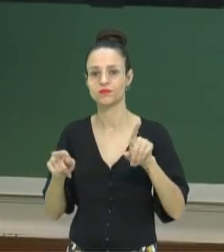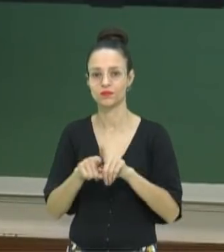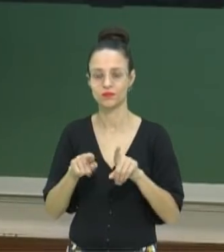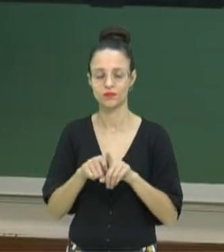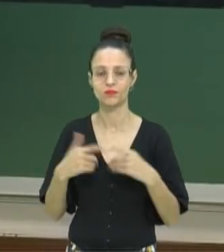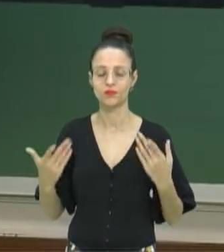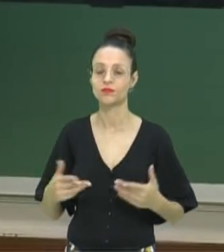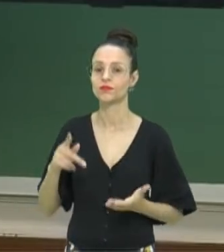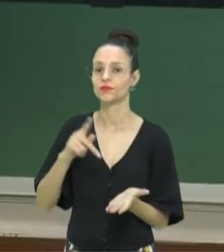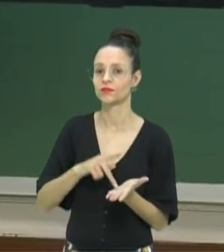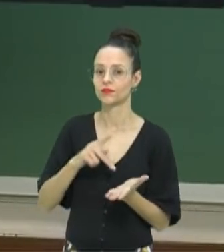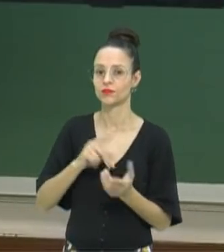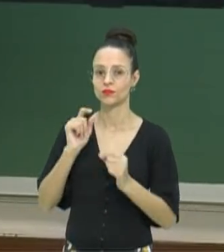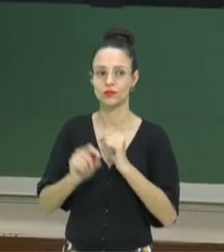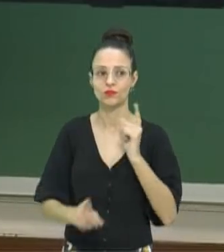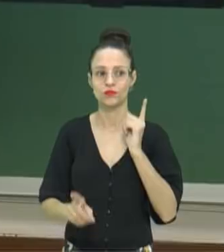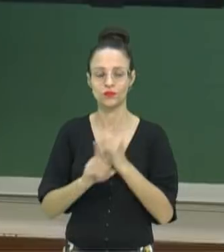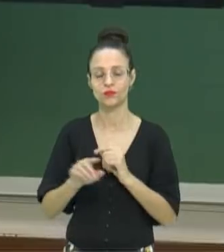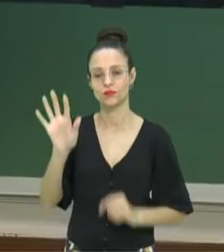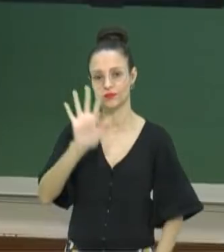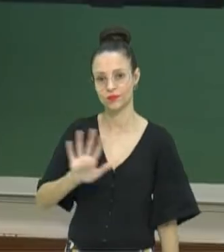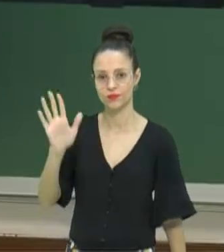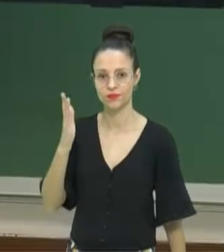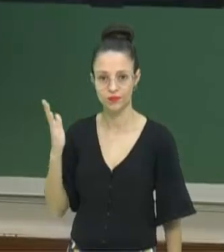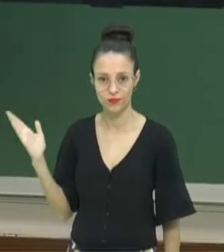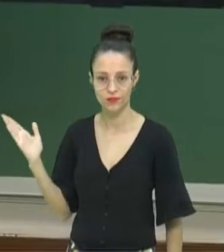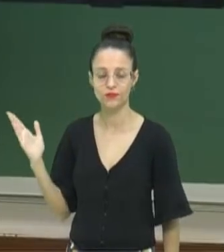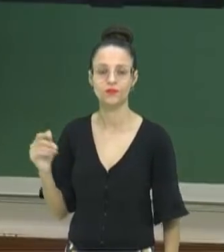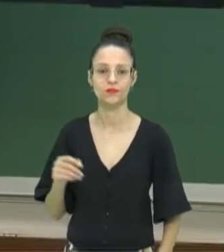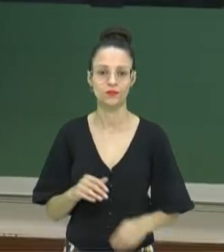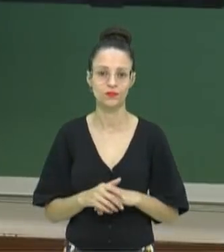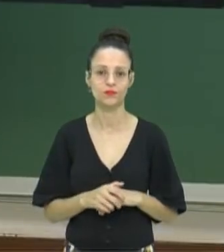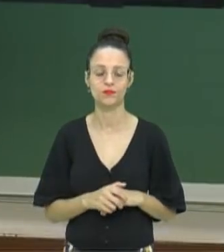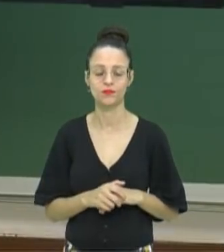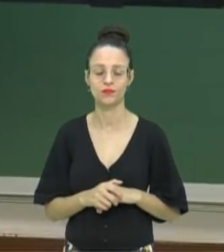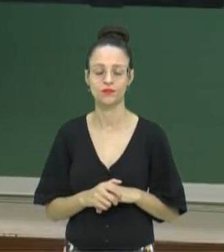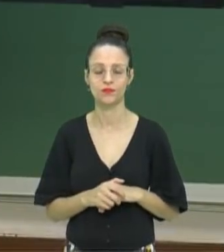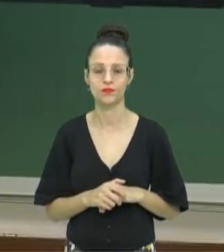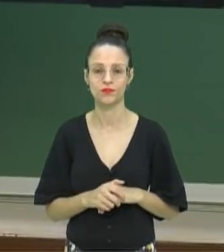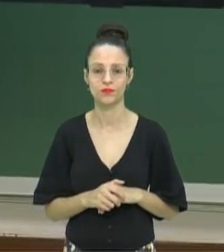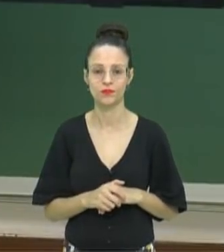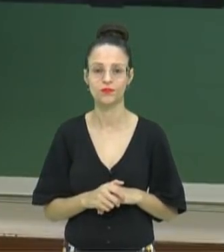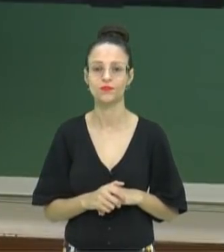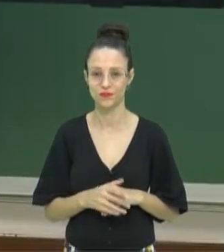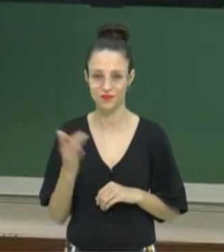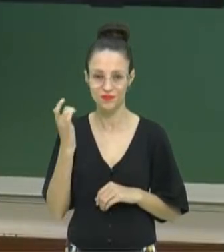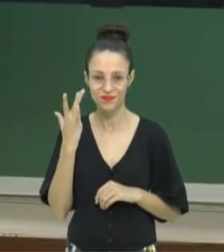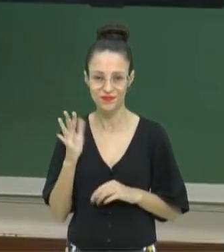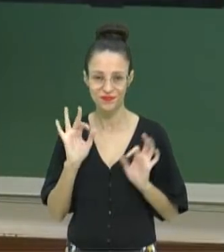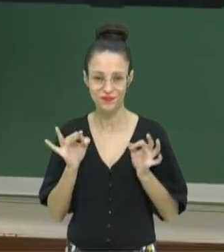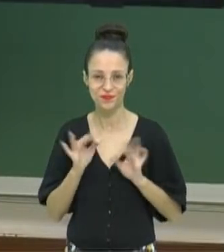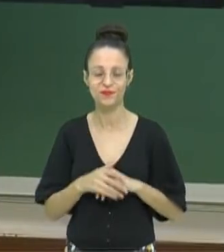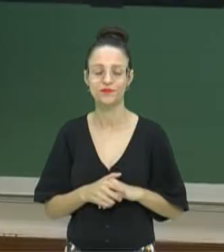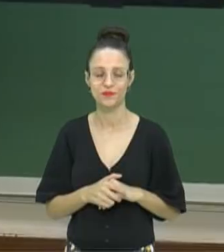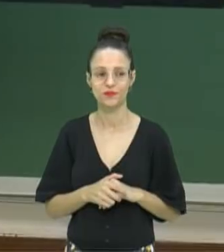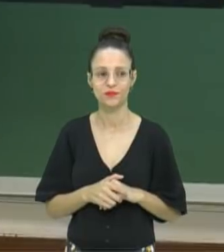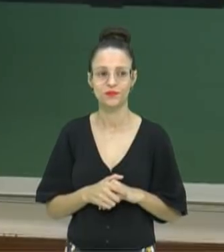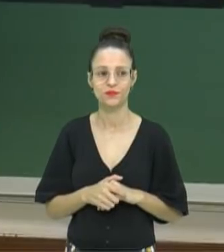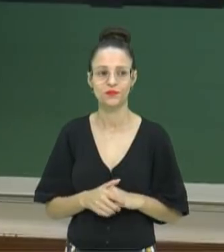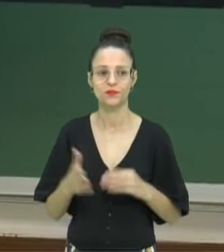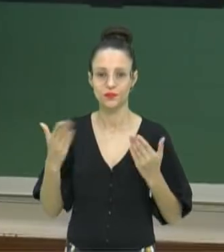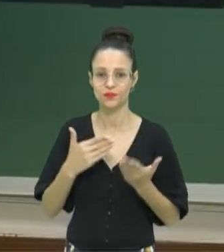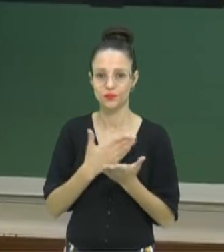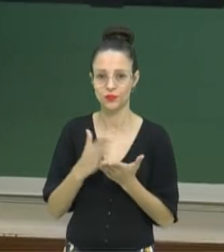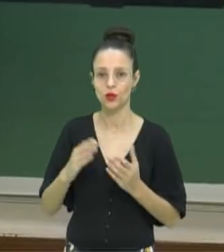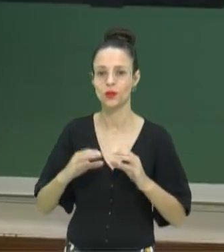Então, na verdade, o que eu preciso? Determinar essa área aqui, das duas tampinhas e desse retângulo. Ficou mais fácil, né? Vamos começar